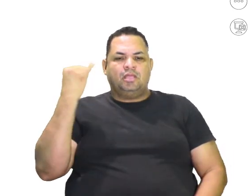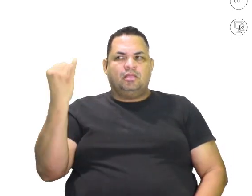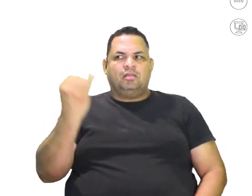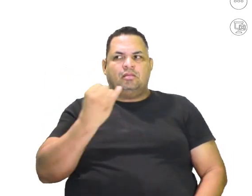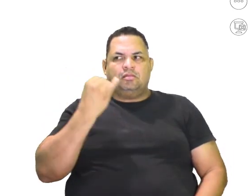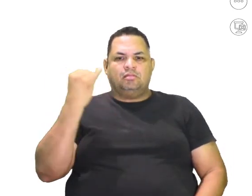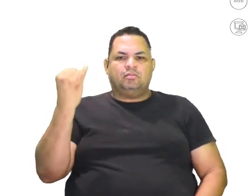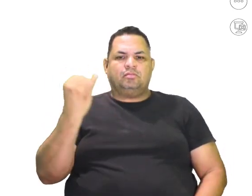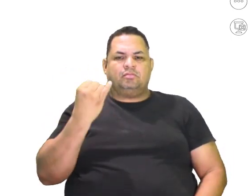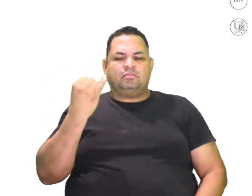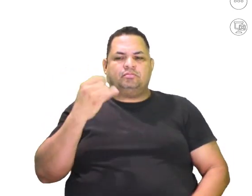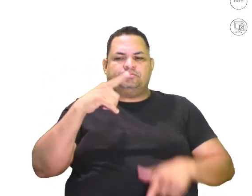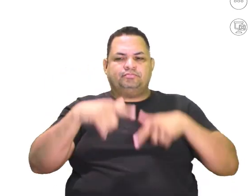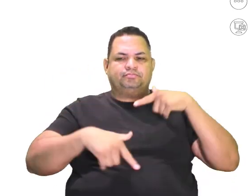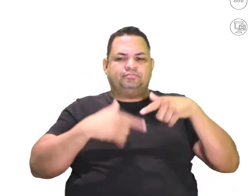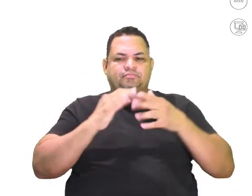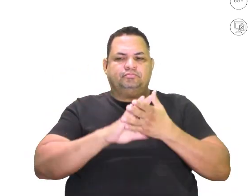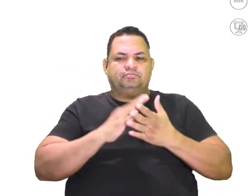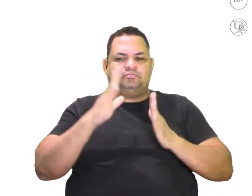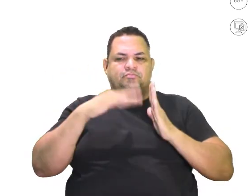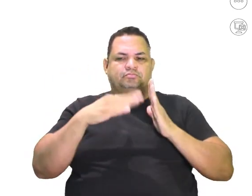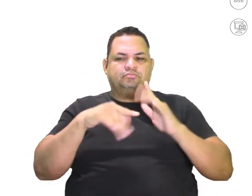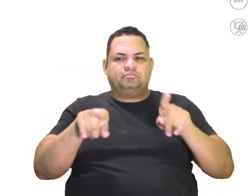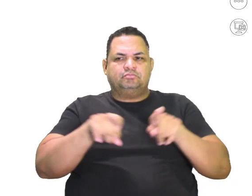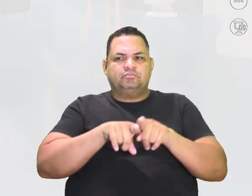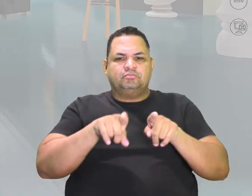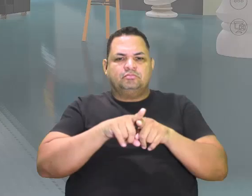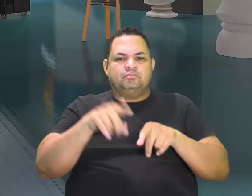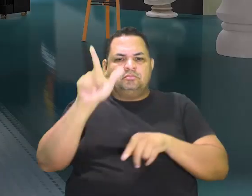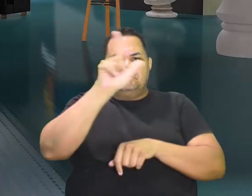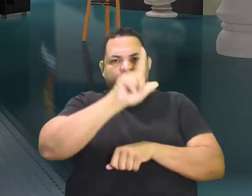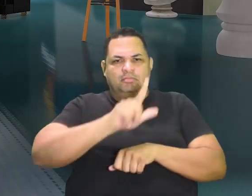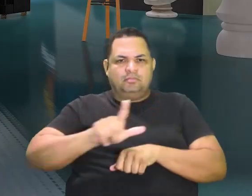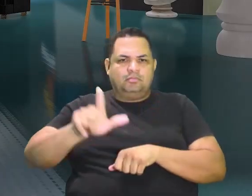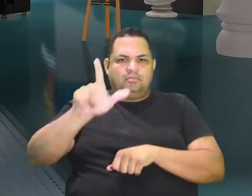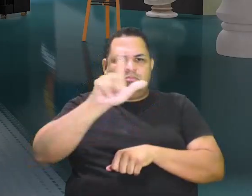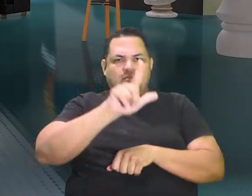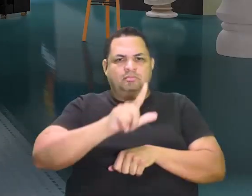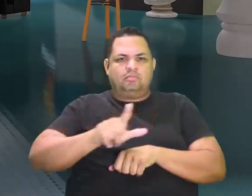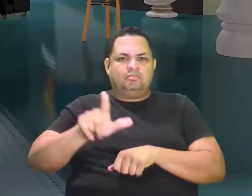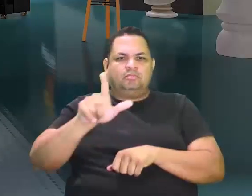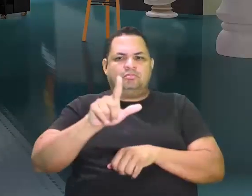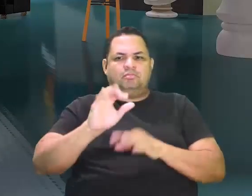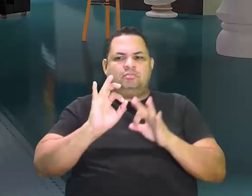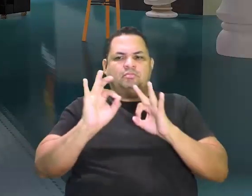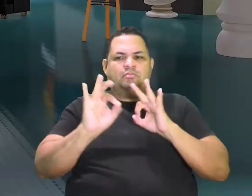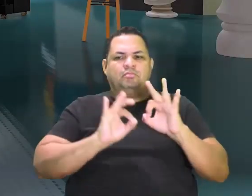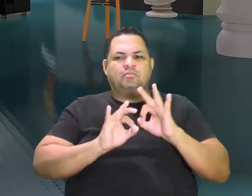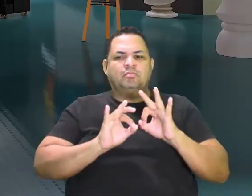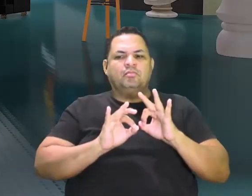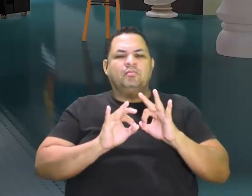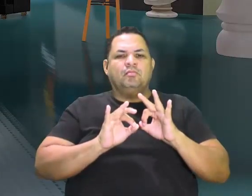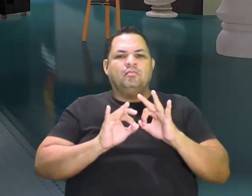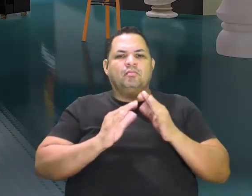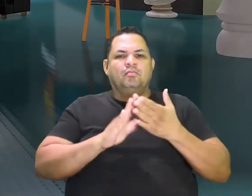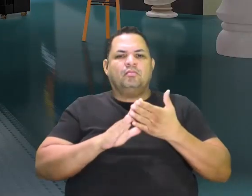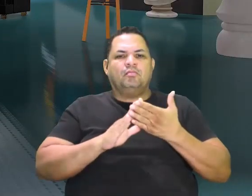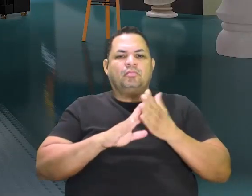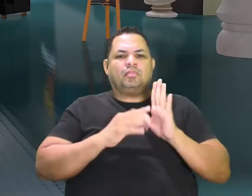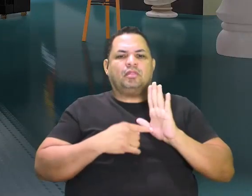trabalhos, não só na pintura, como também na literatura, eles chegam